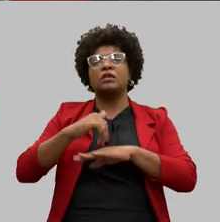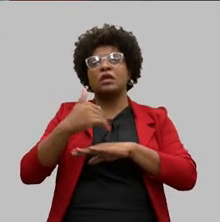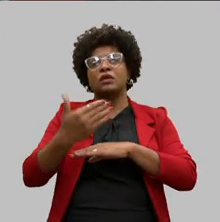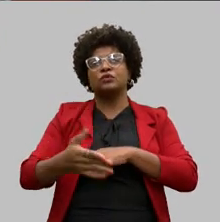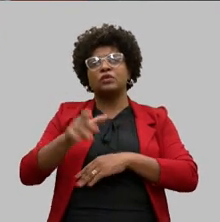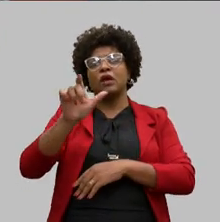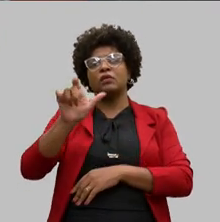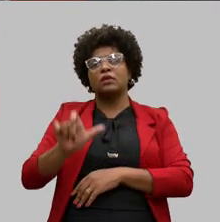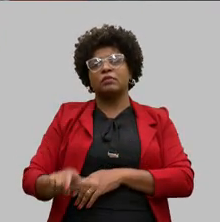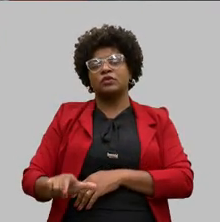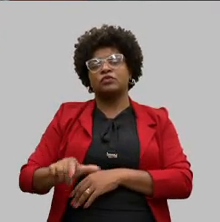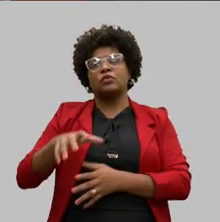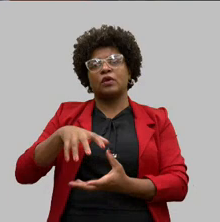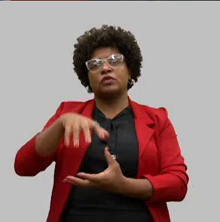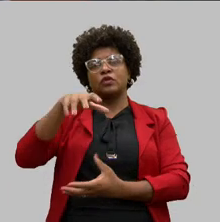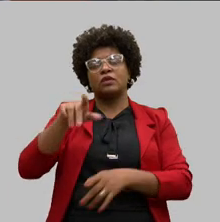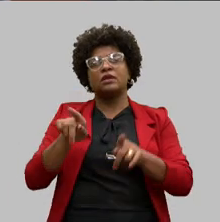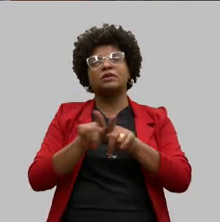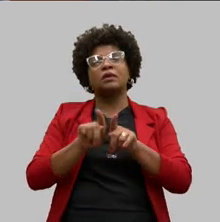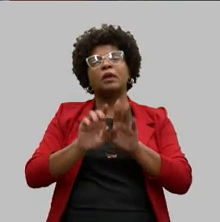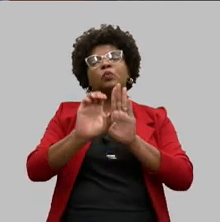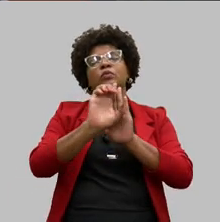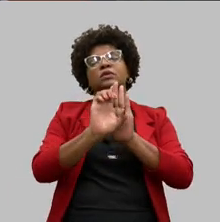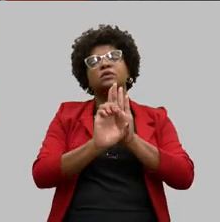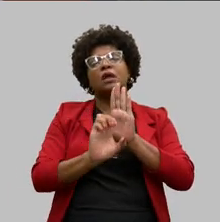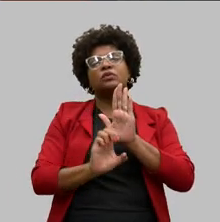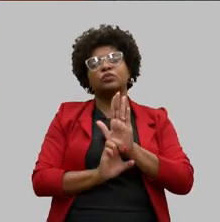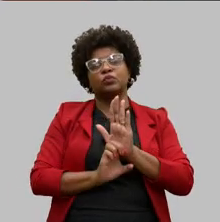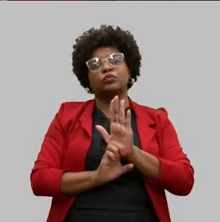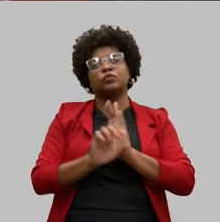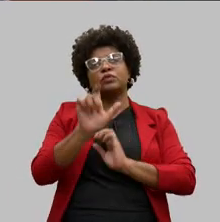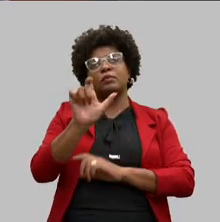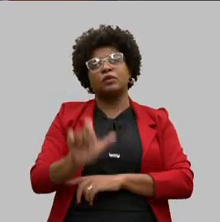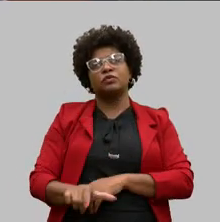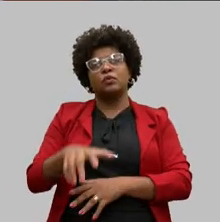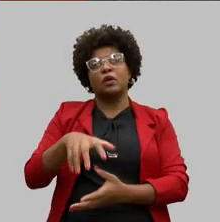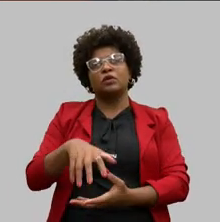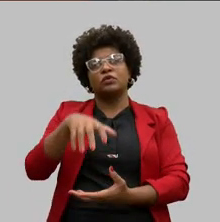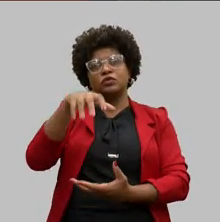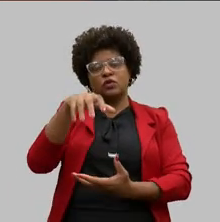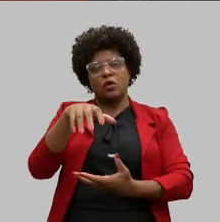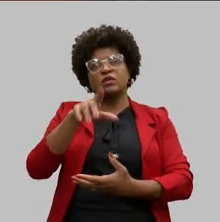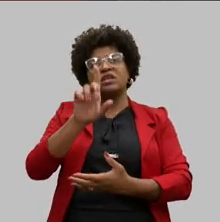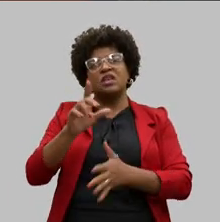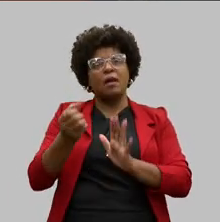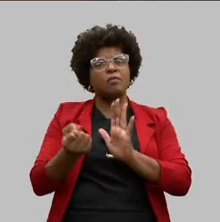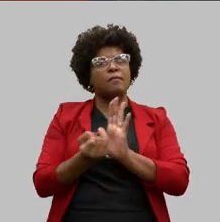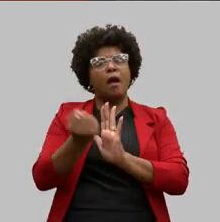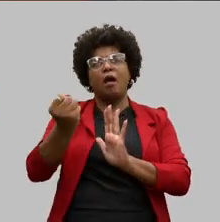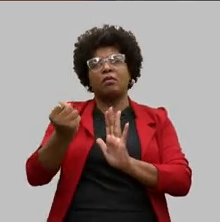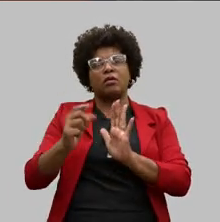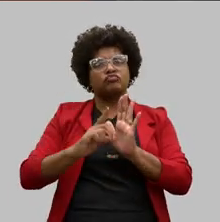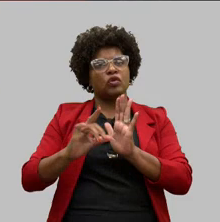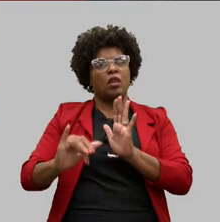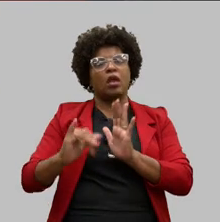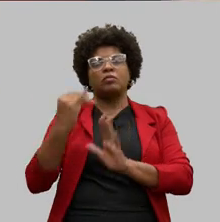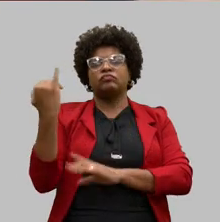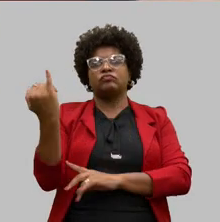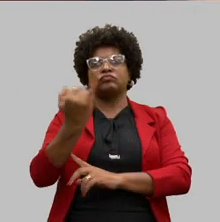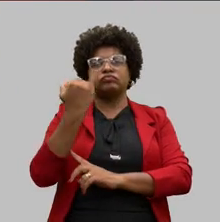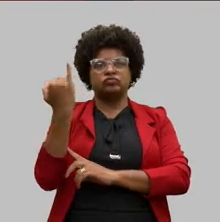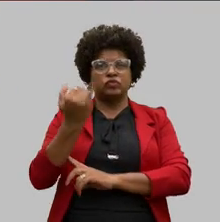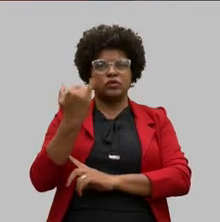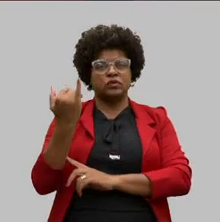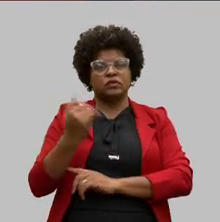anos do estatuto da pessoa idosa que é um Marco legal fundamental nessa causa o